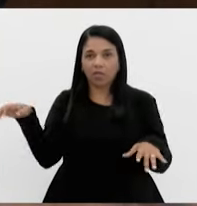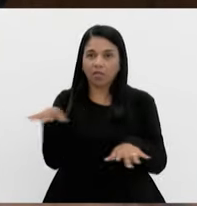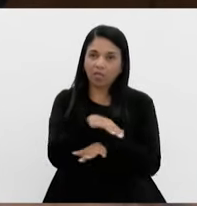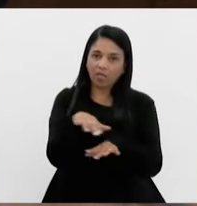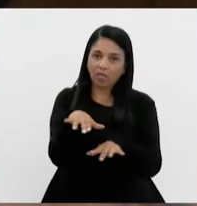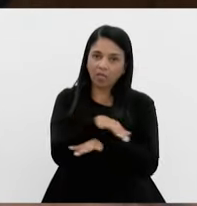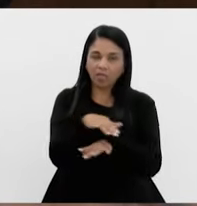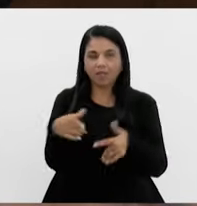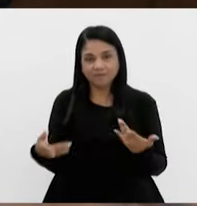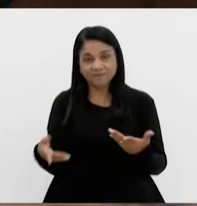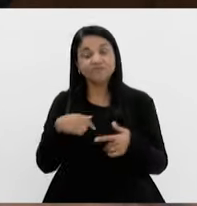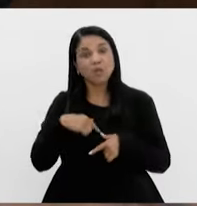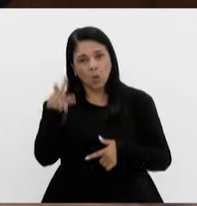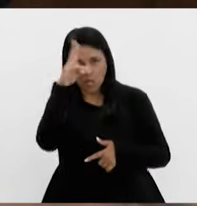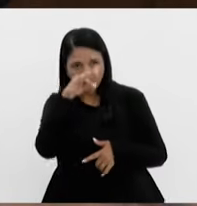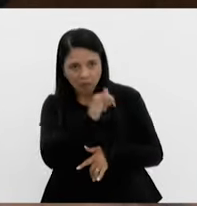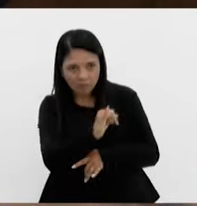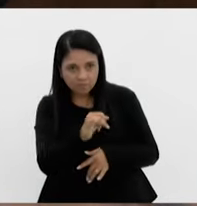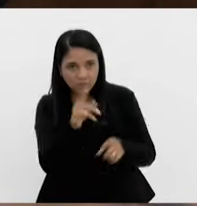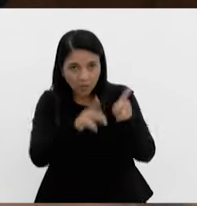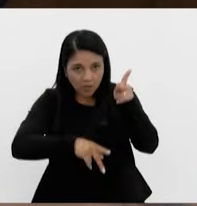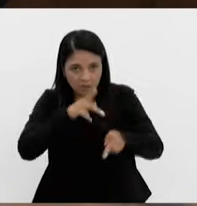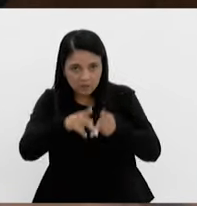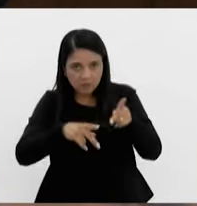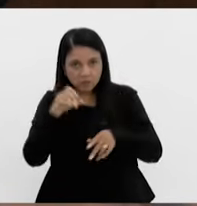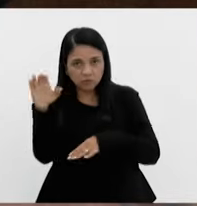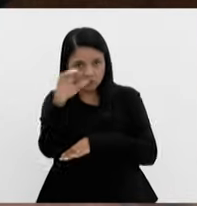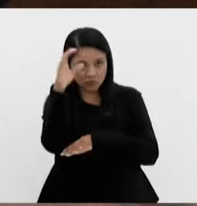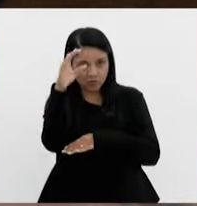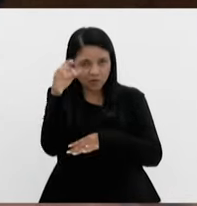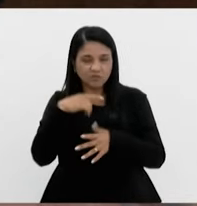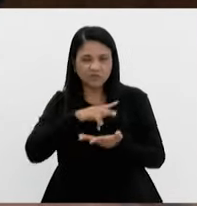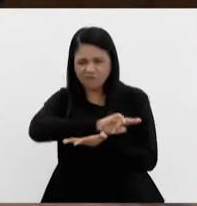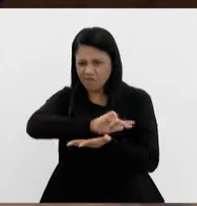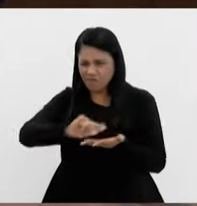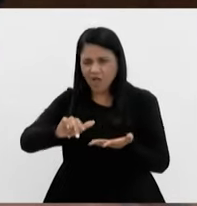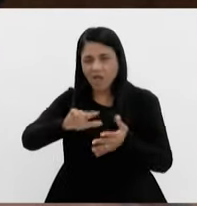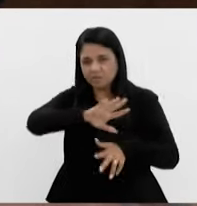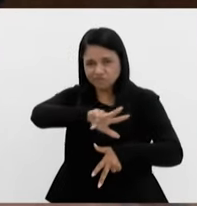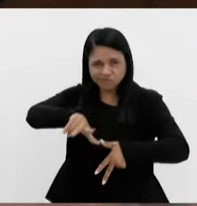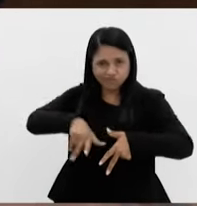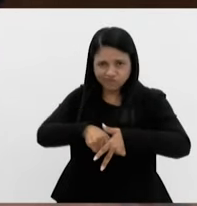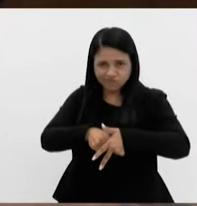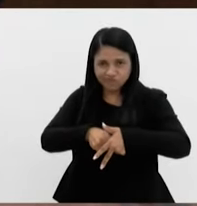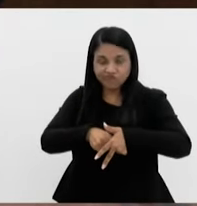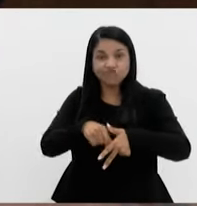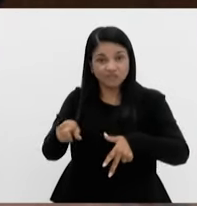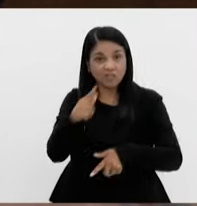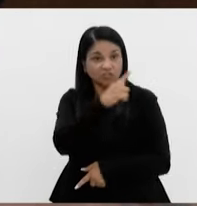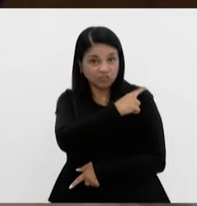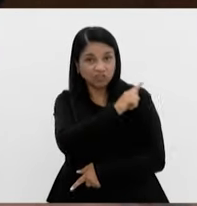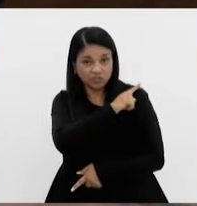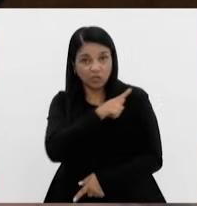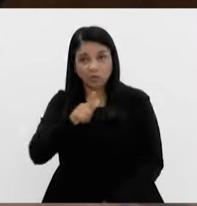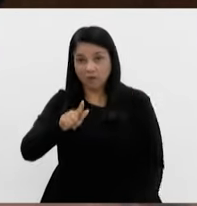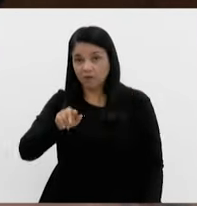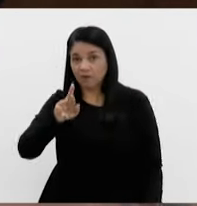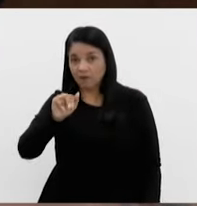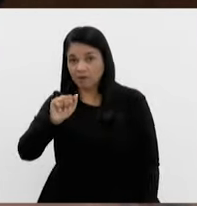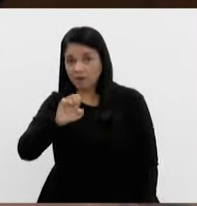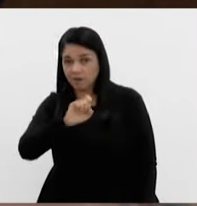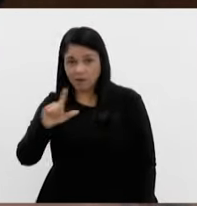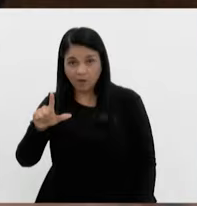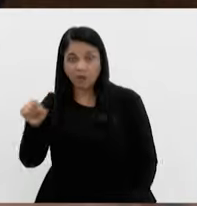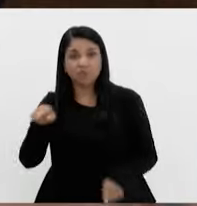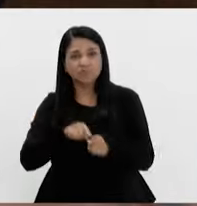Niterói que recentemente nós tivemos diversos escândalos de corrupção na Gestão grael na gestão grael estacionamento